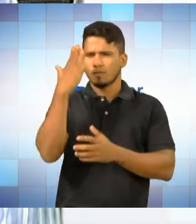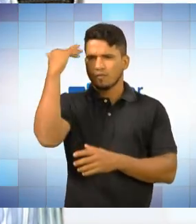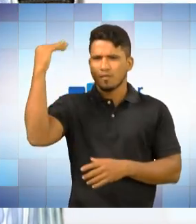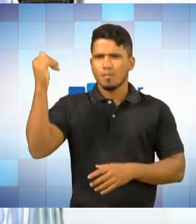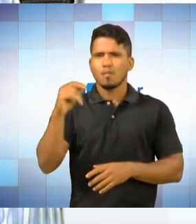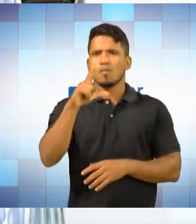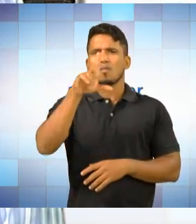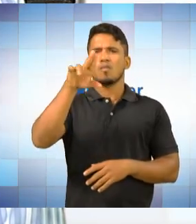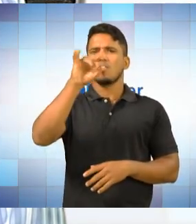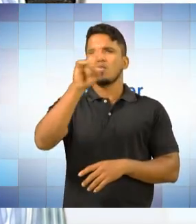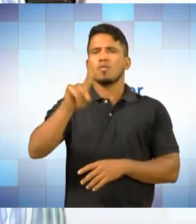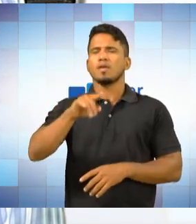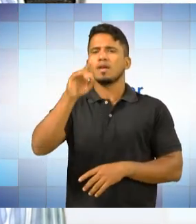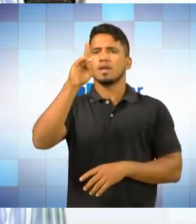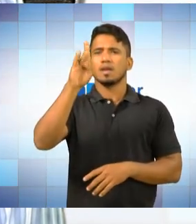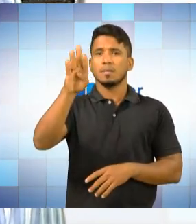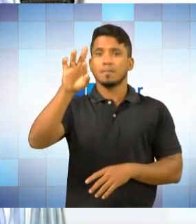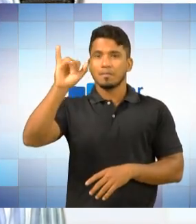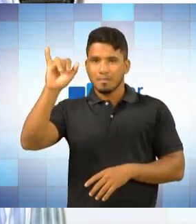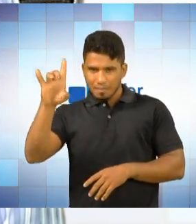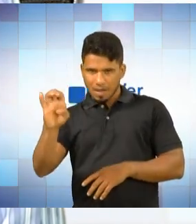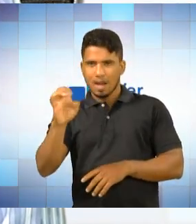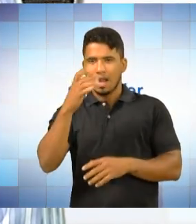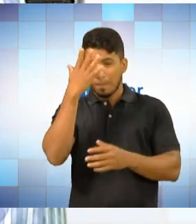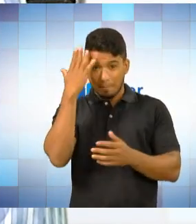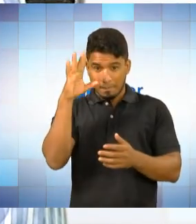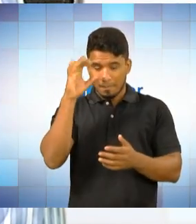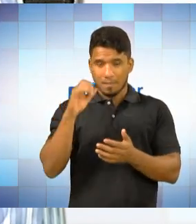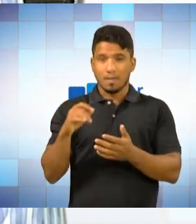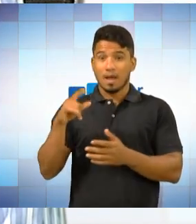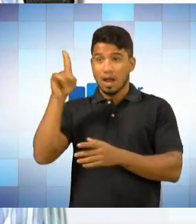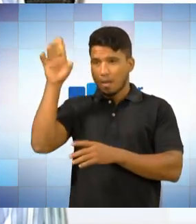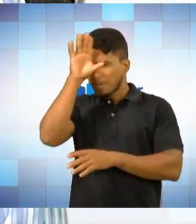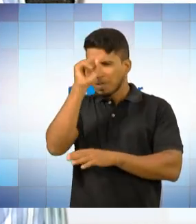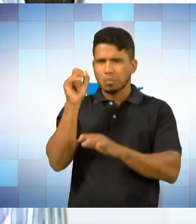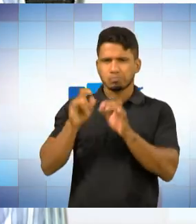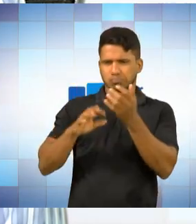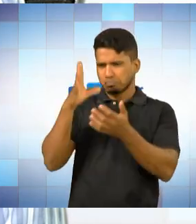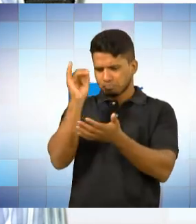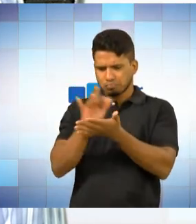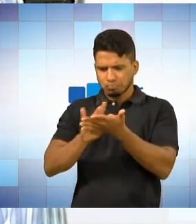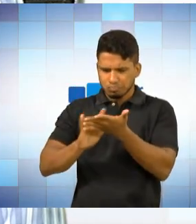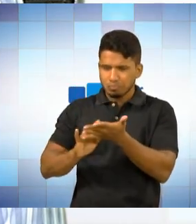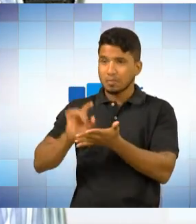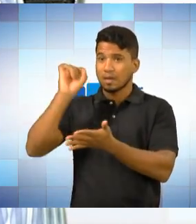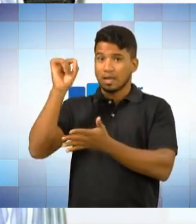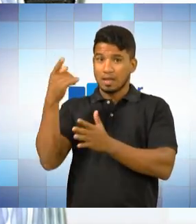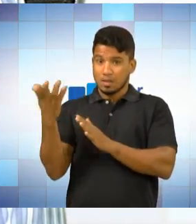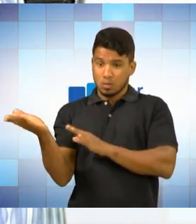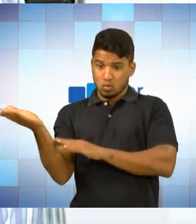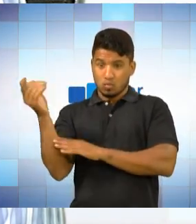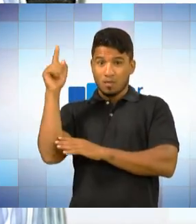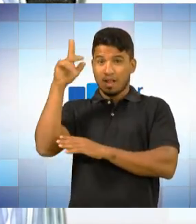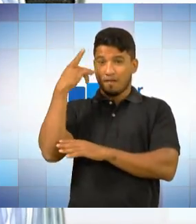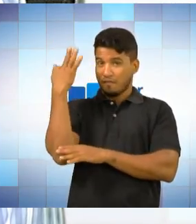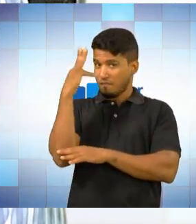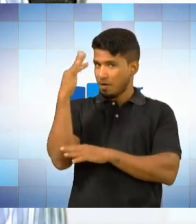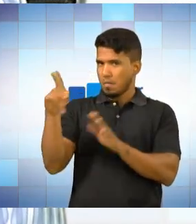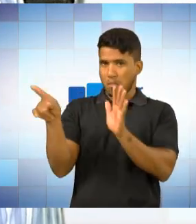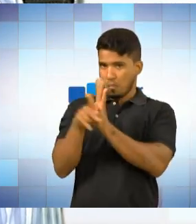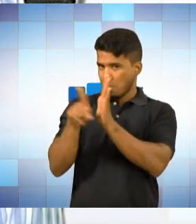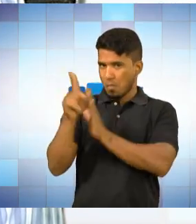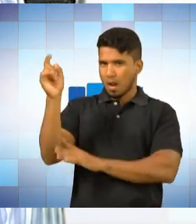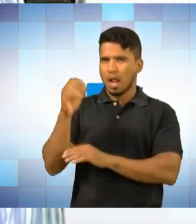famoso Luiz Braille, o sistema Braille. E o sistema Braille, ele se tornou o sistema oficial na França e